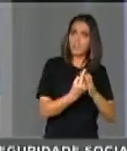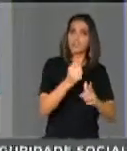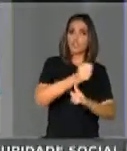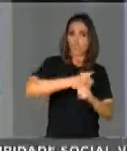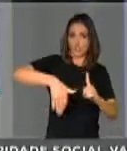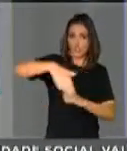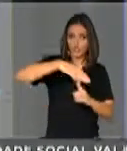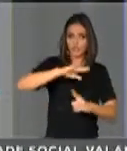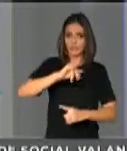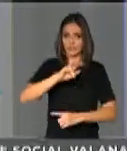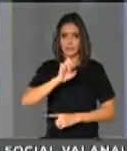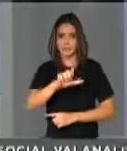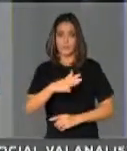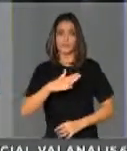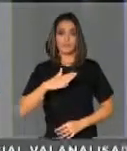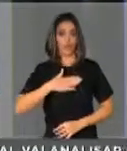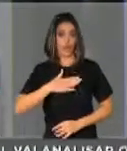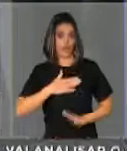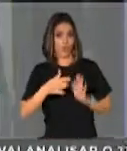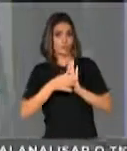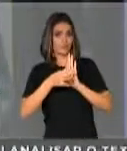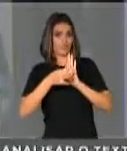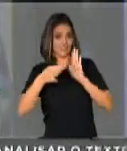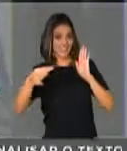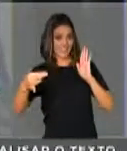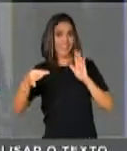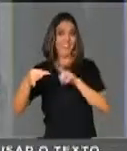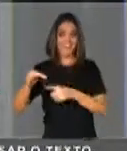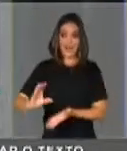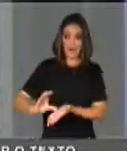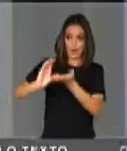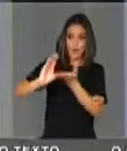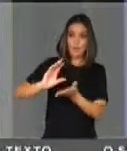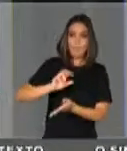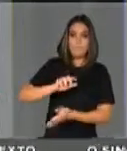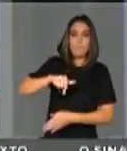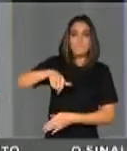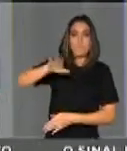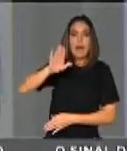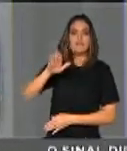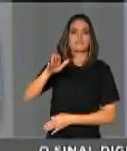nosso destaque, ele pede que o Conselho amplie a quantidade de vagas